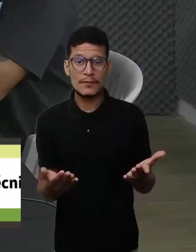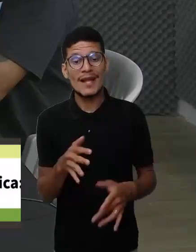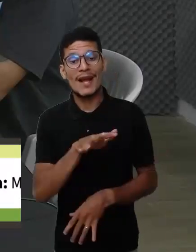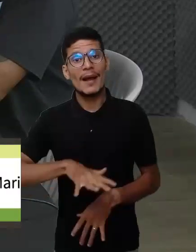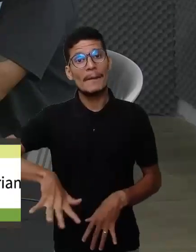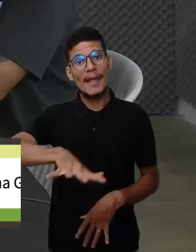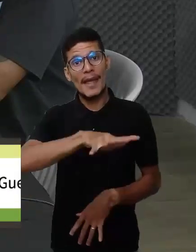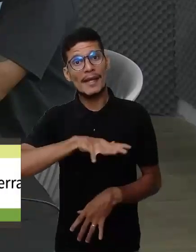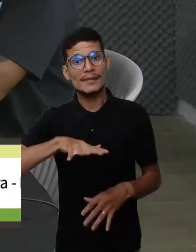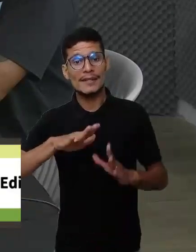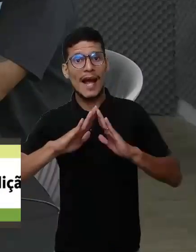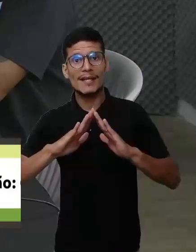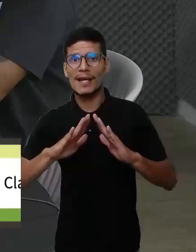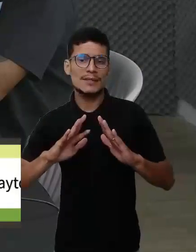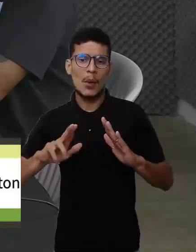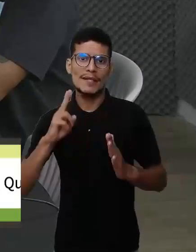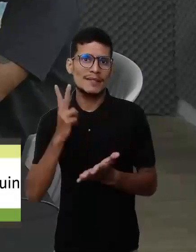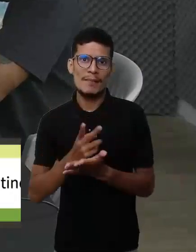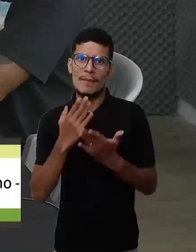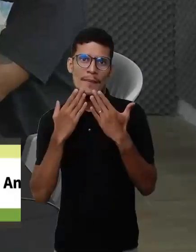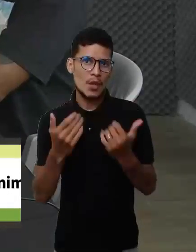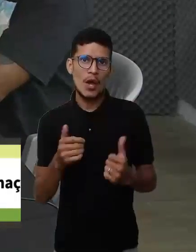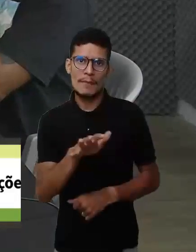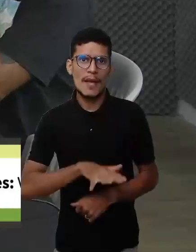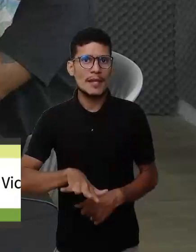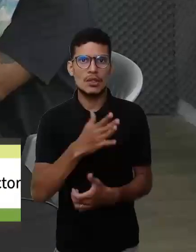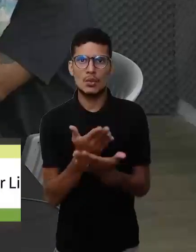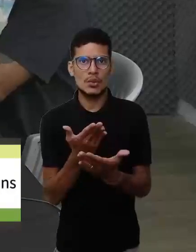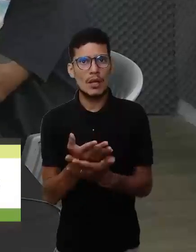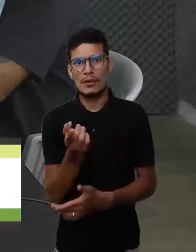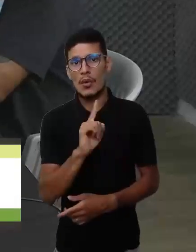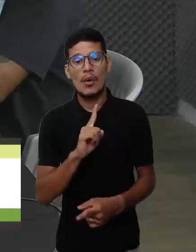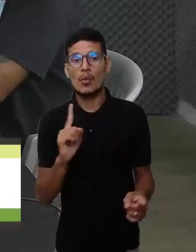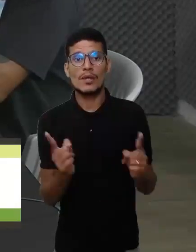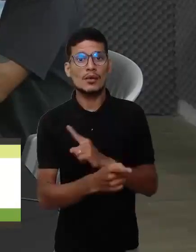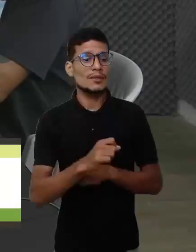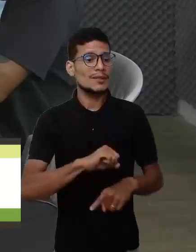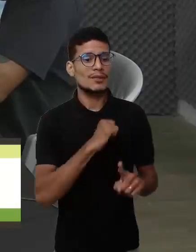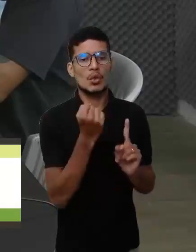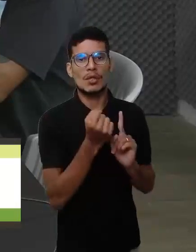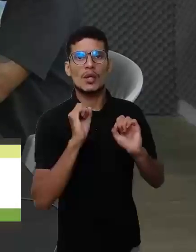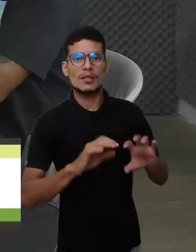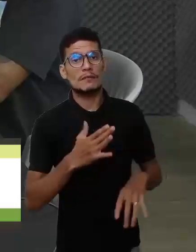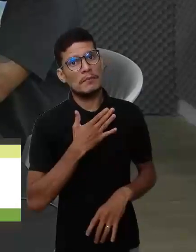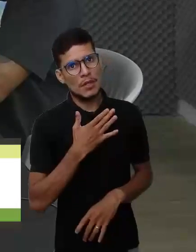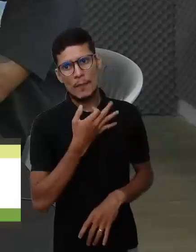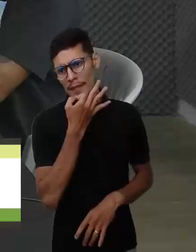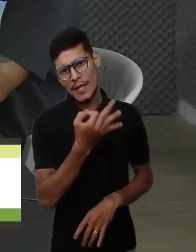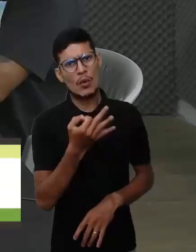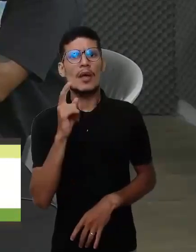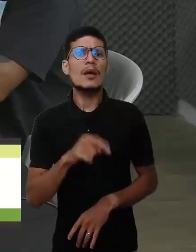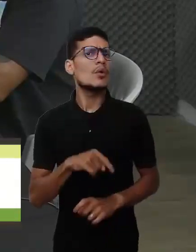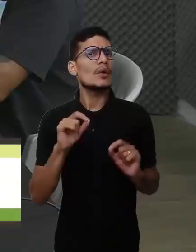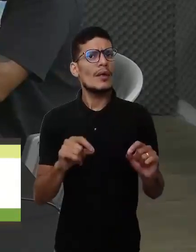ambiente residencial nem sempre é o melhor Nem ambiente para a sempre é o pessoa melhor estudar. ambiente. Mas, ao contrário, o socioeducativo, para mim, para a maior parte da sociedade